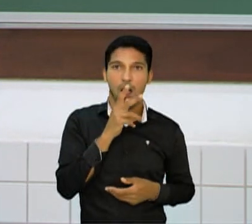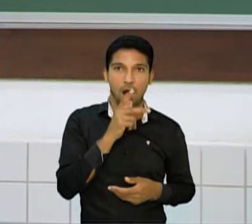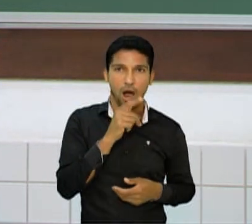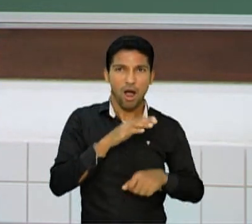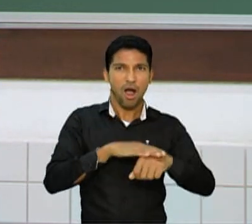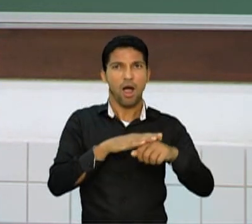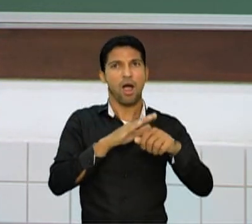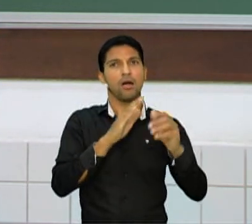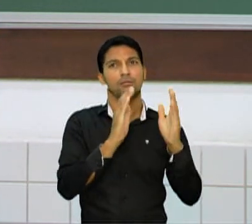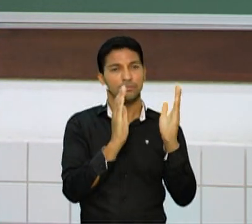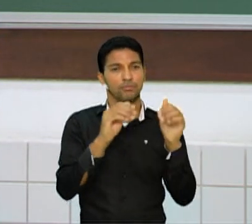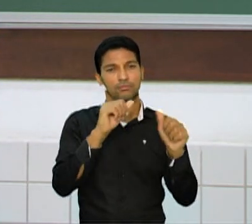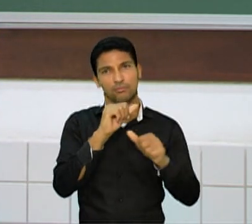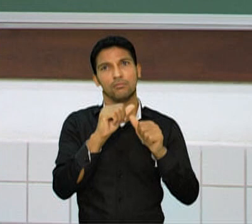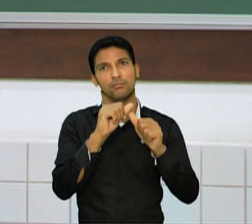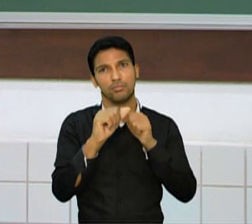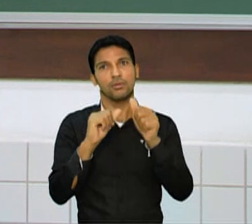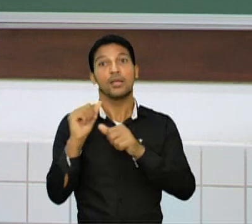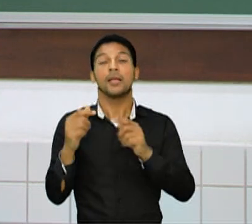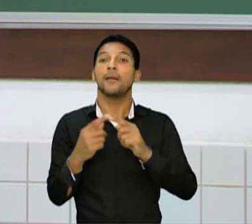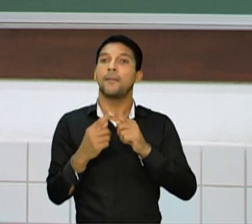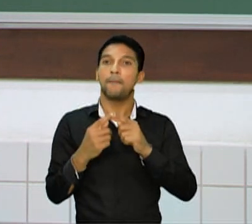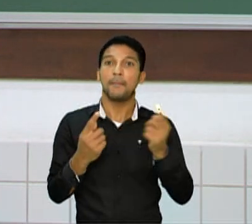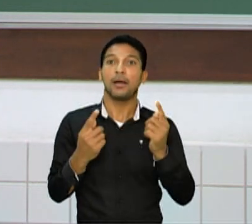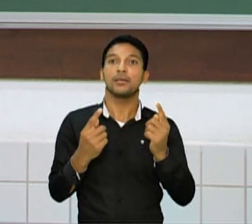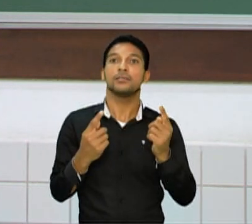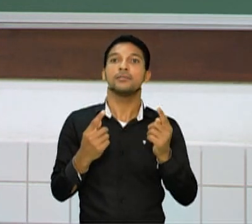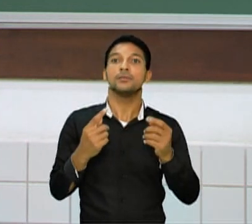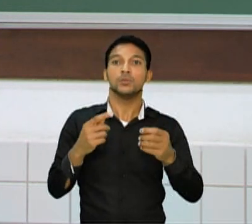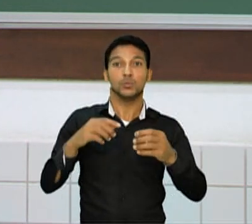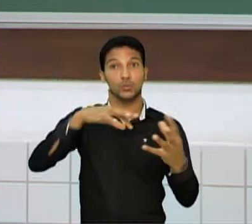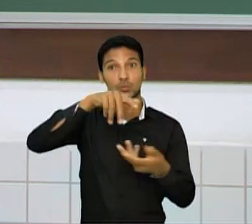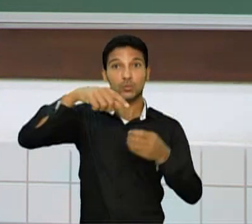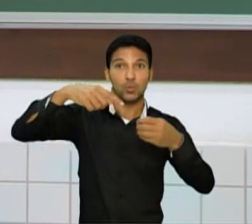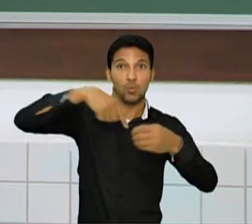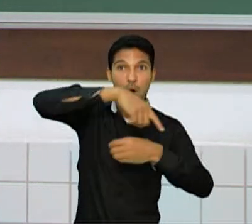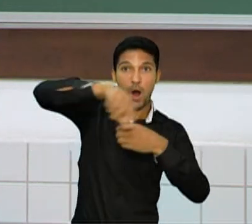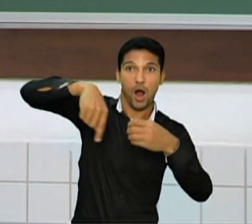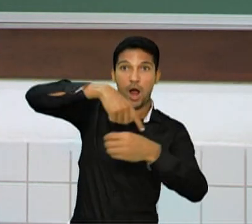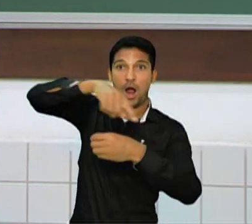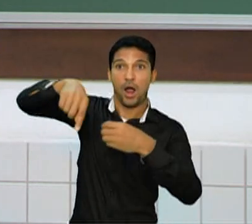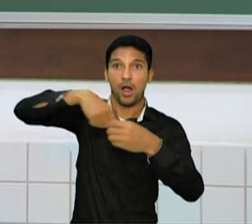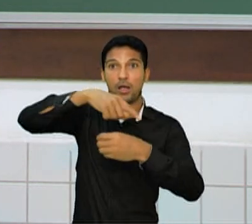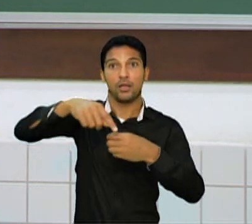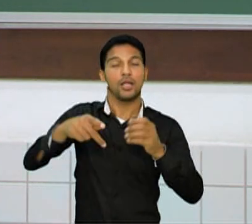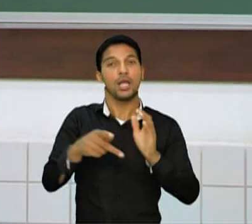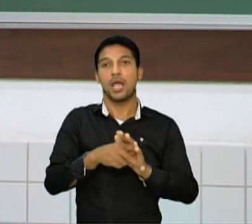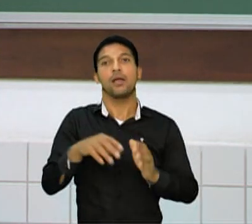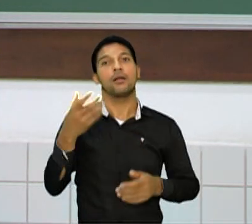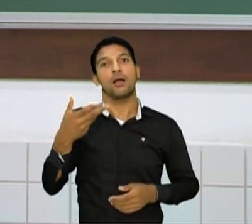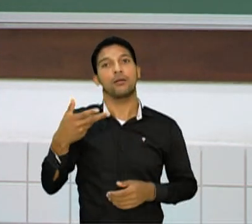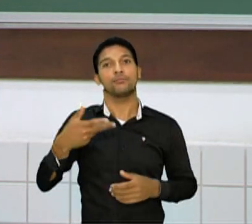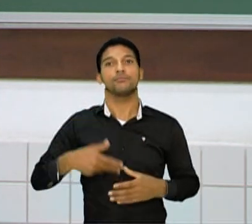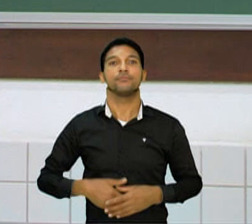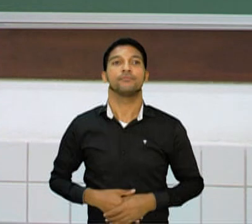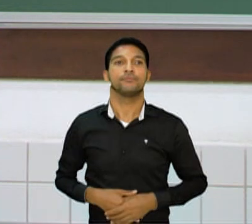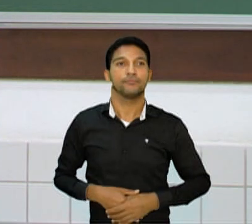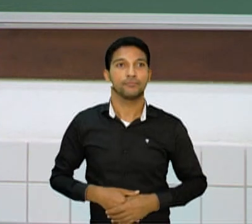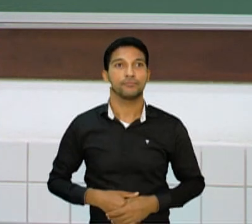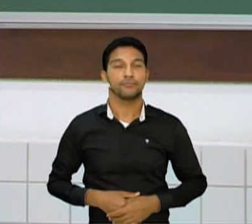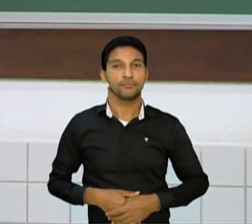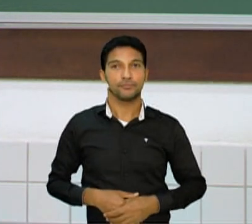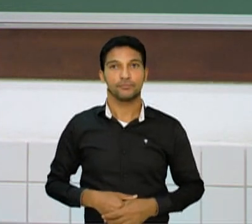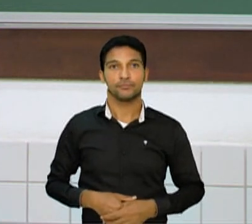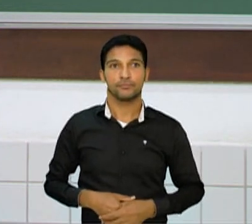demais. Além disso, nós temos outras coisas que influenciaram esse período, que foi a diminuição da umidade em alguns